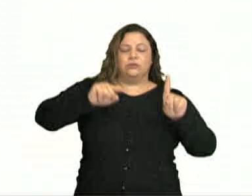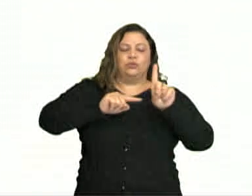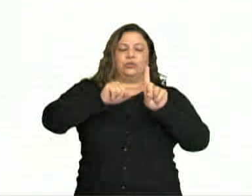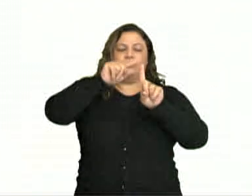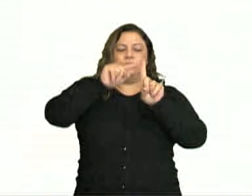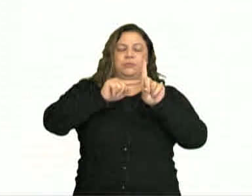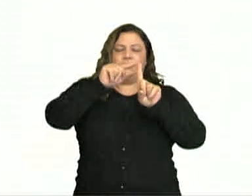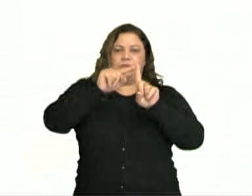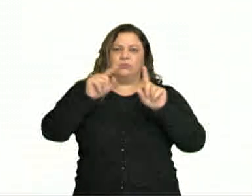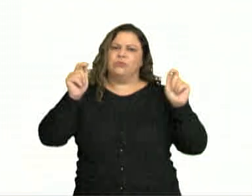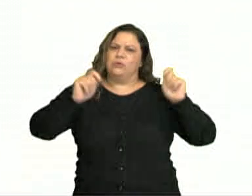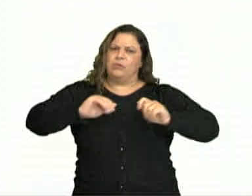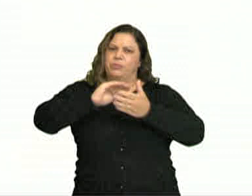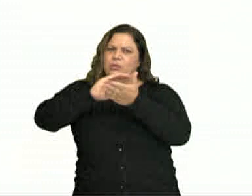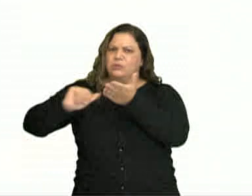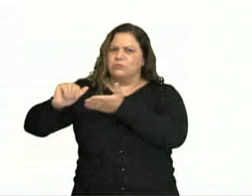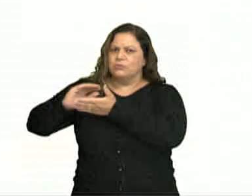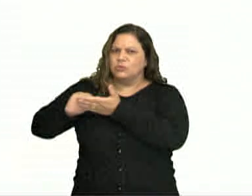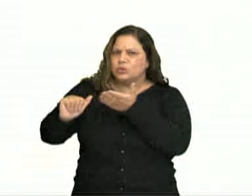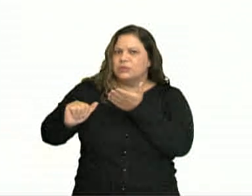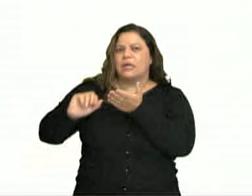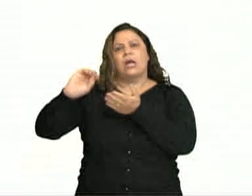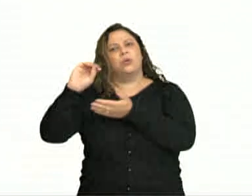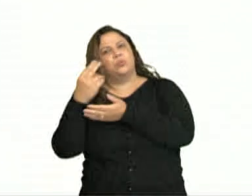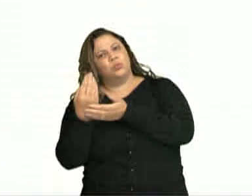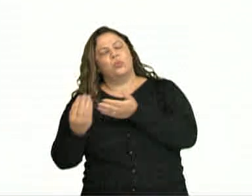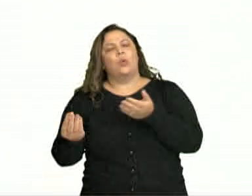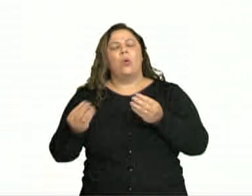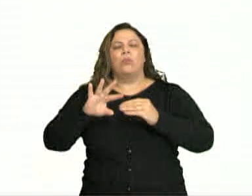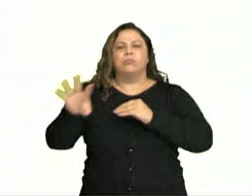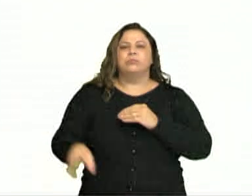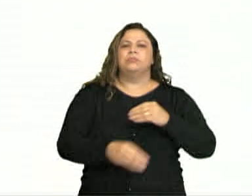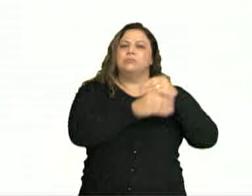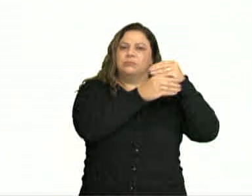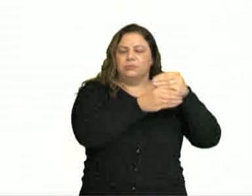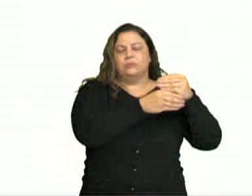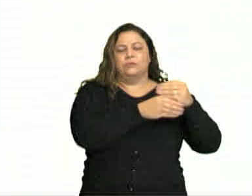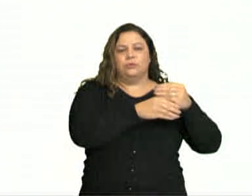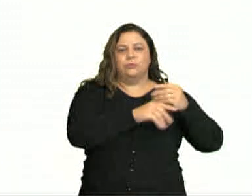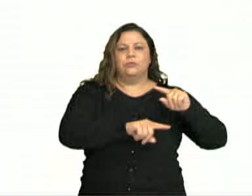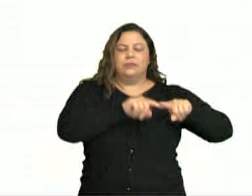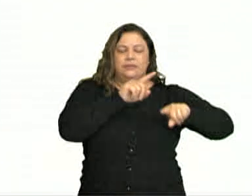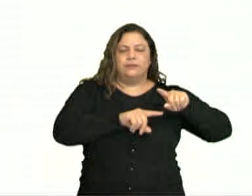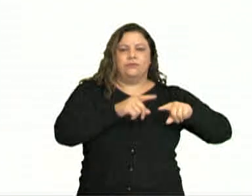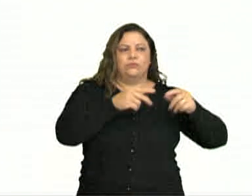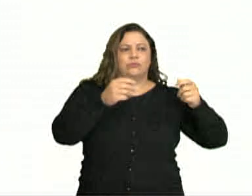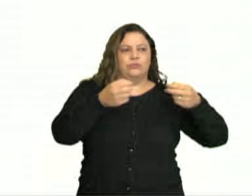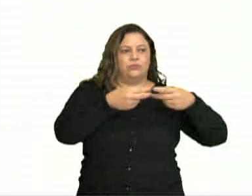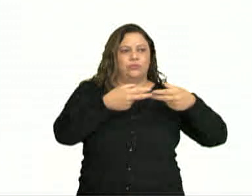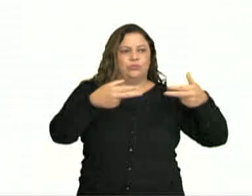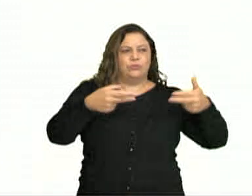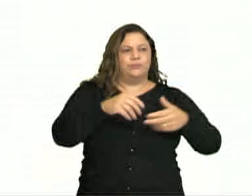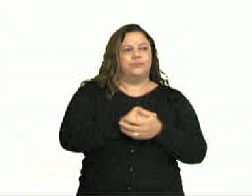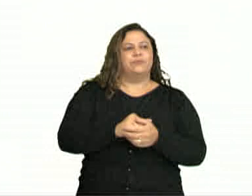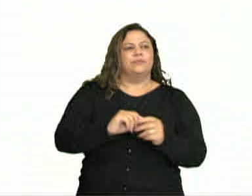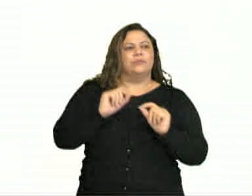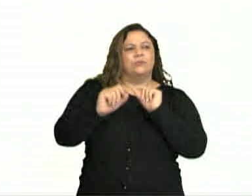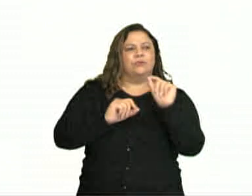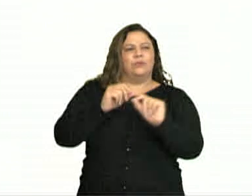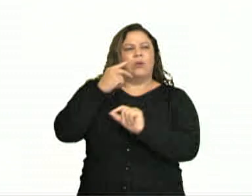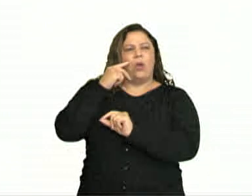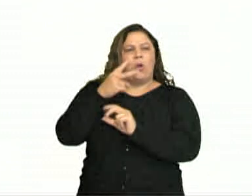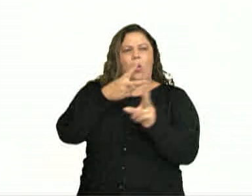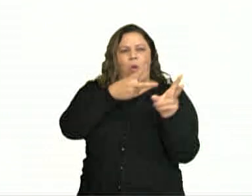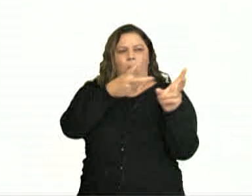pode ser removido ou adicionado de uma substância. No Sistema Internacional de Unidades, o SI, o Joule, J